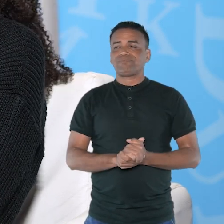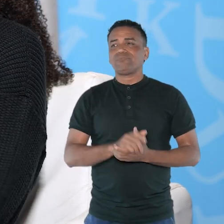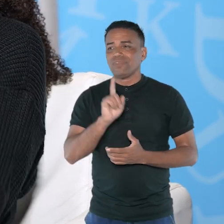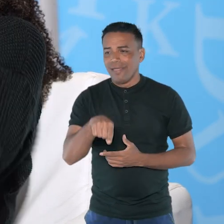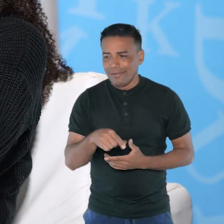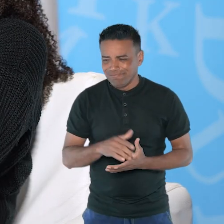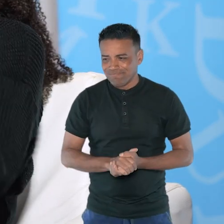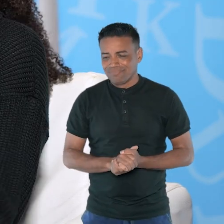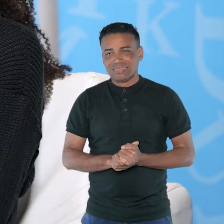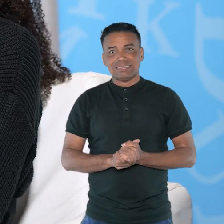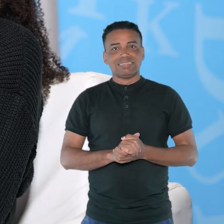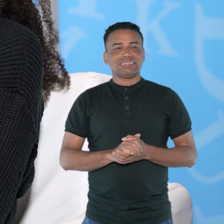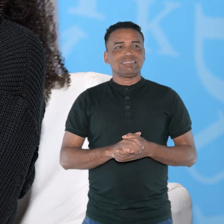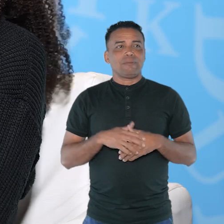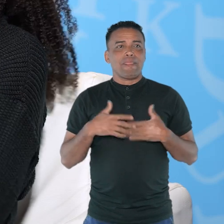Gente,